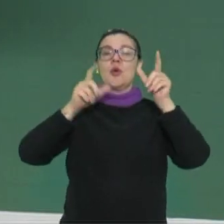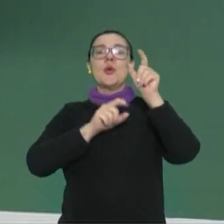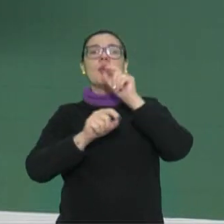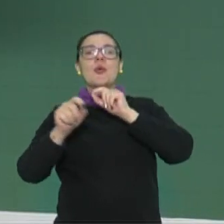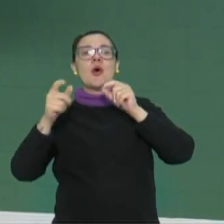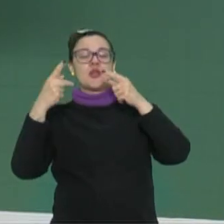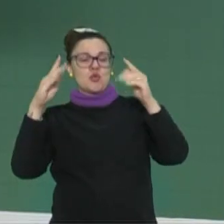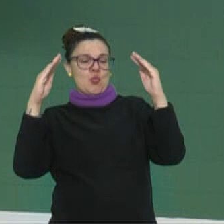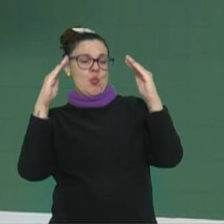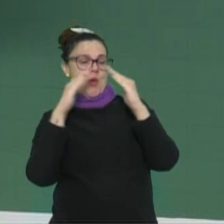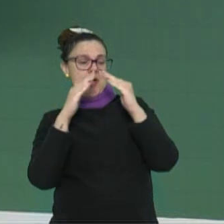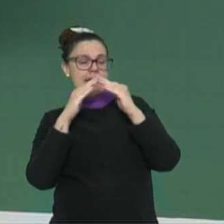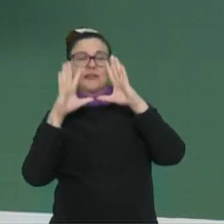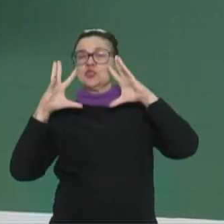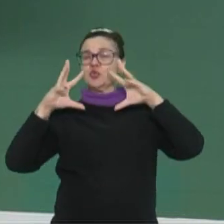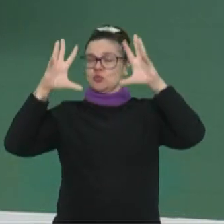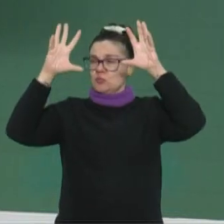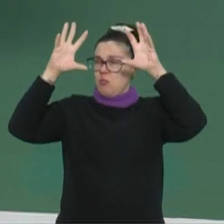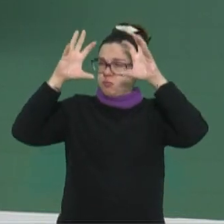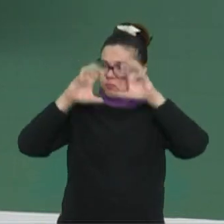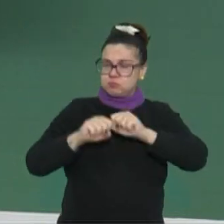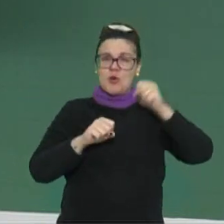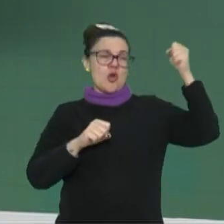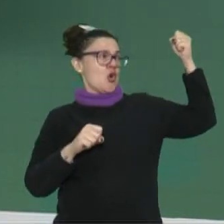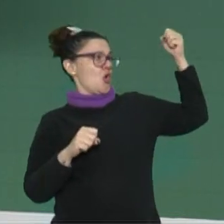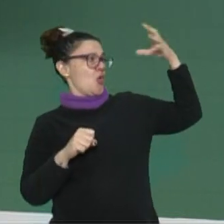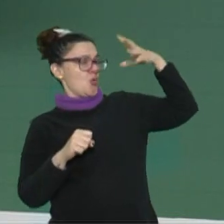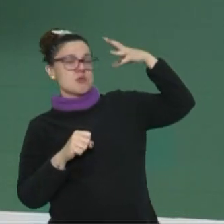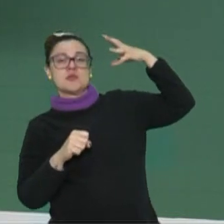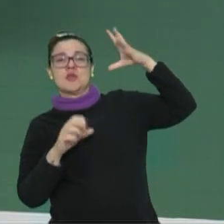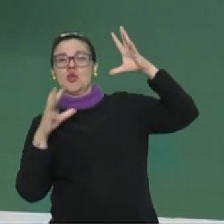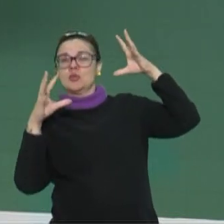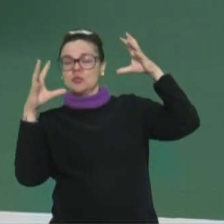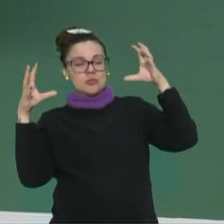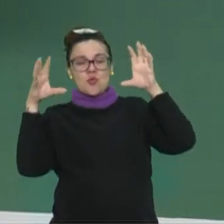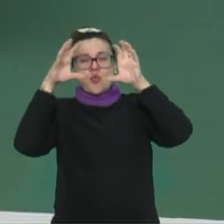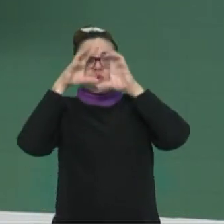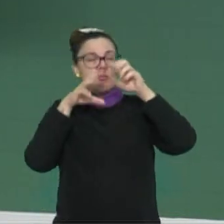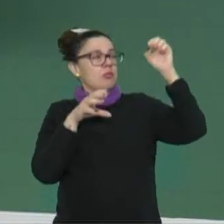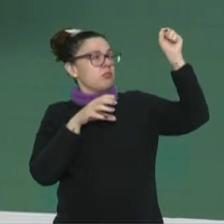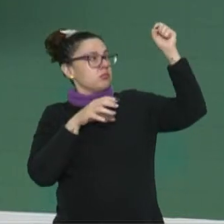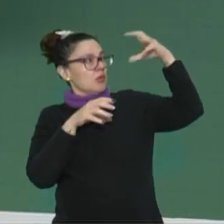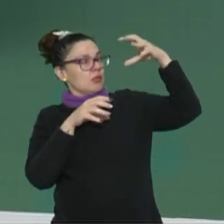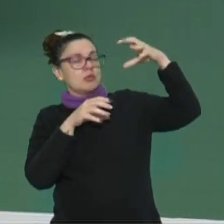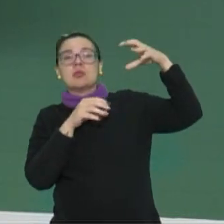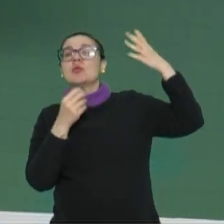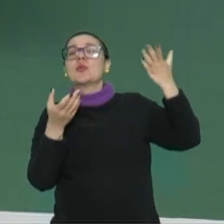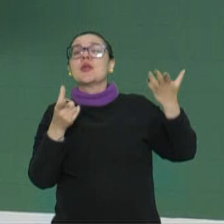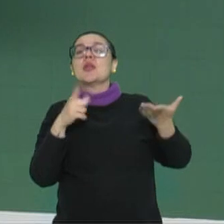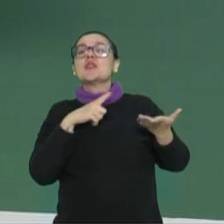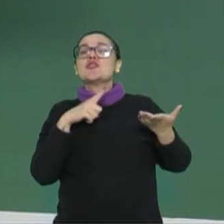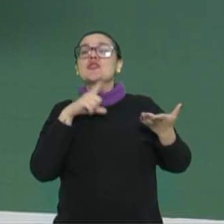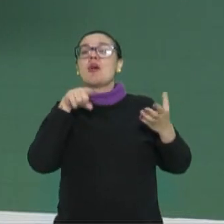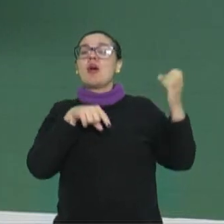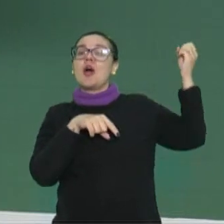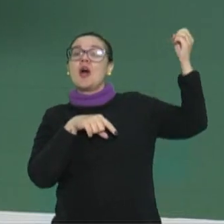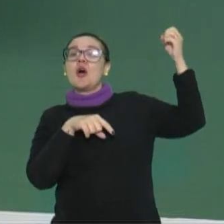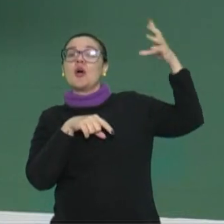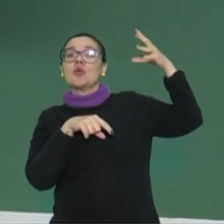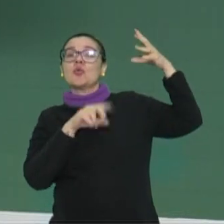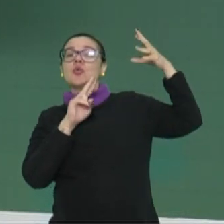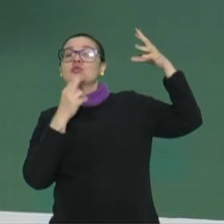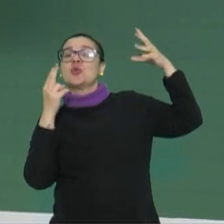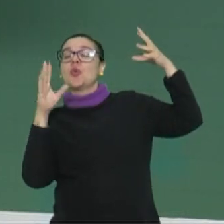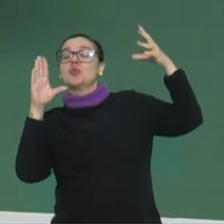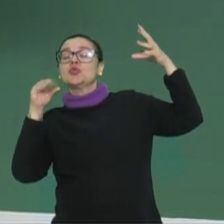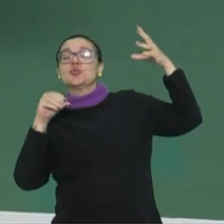casa, está tudo apagado, entra uma luz, o que existia? Era a luz ou era o